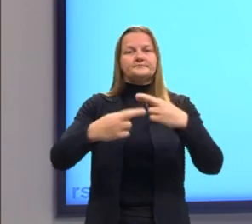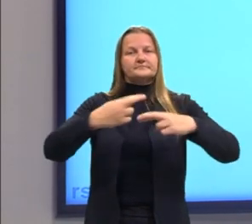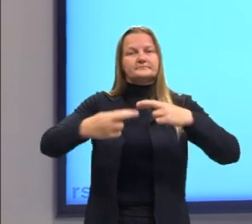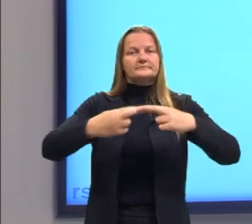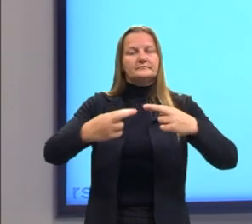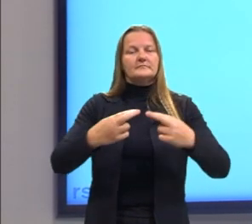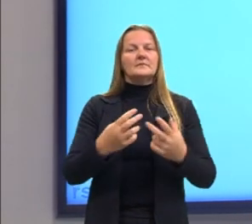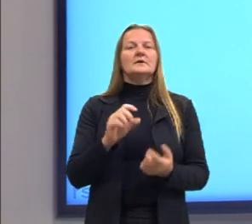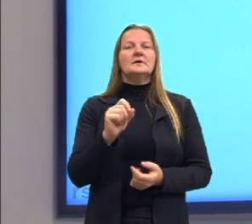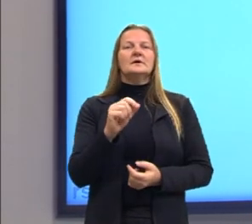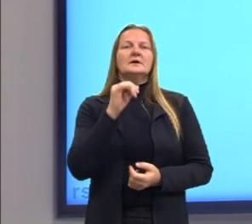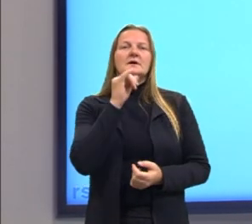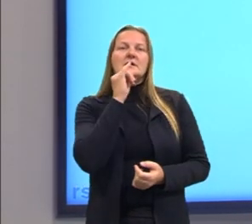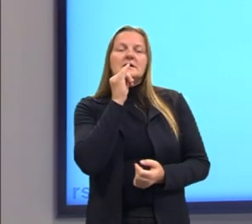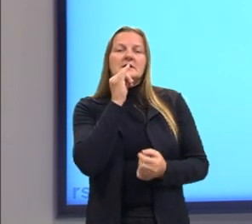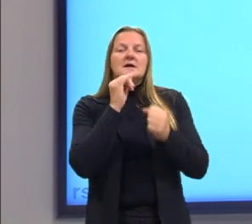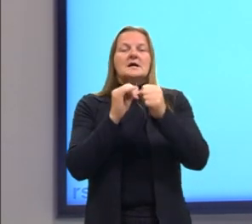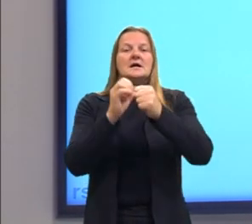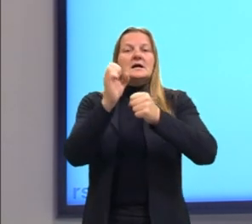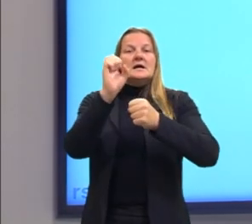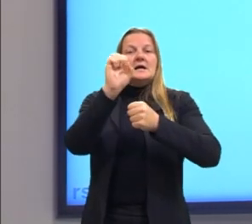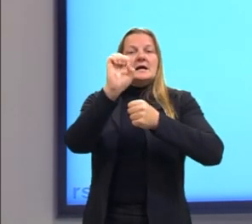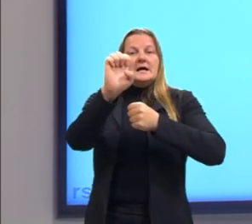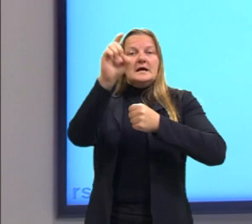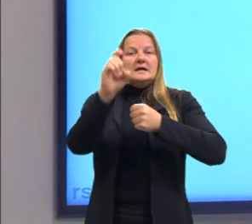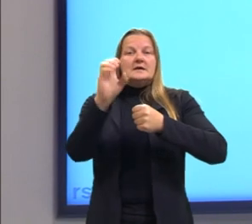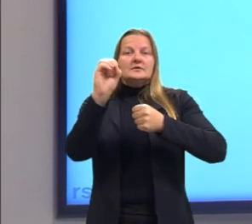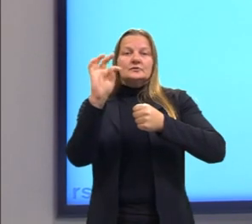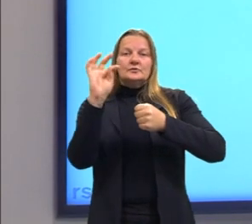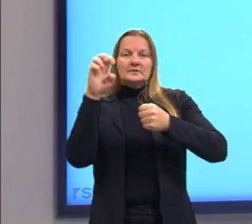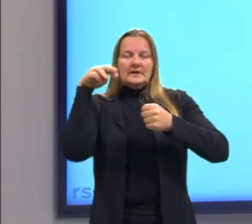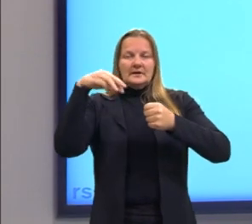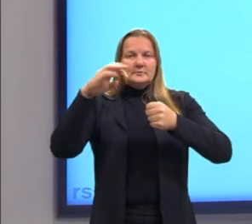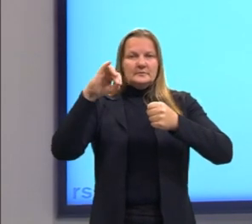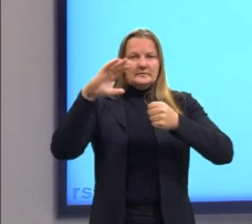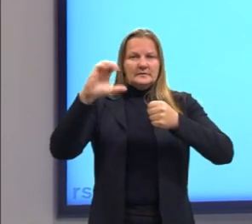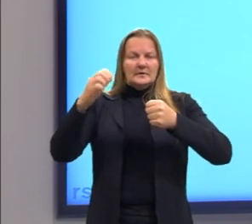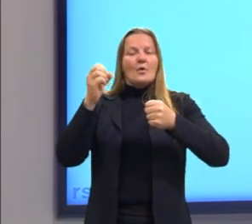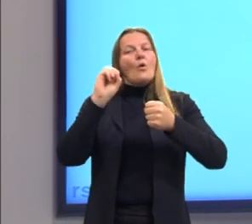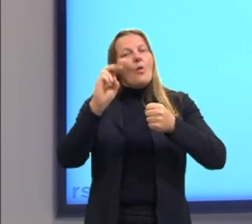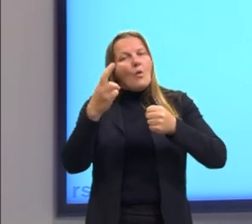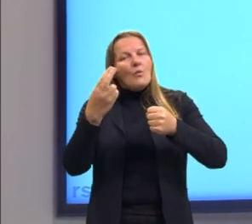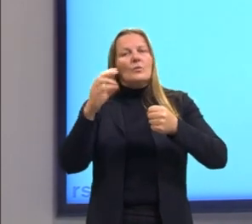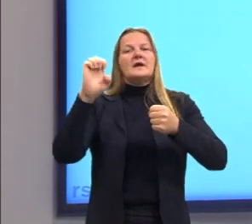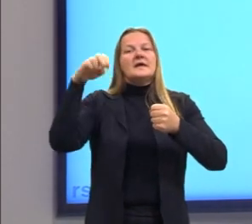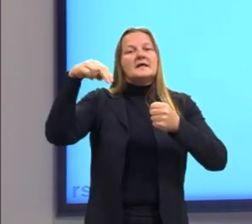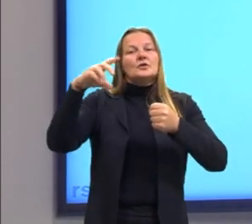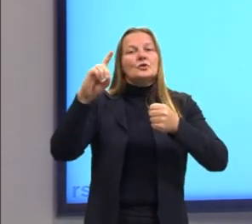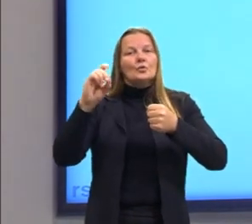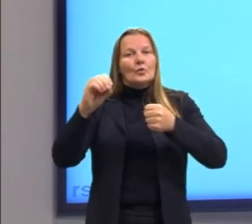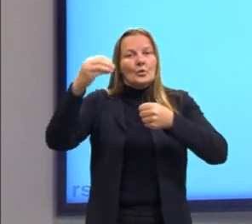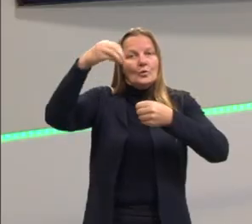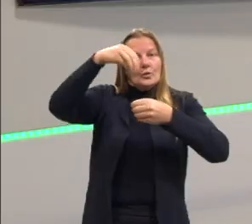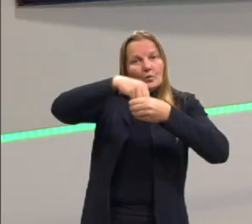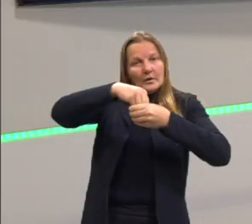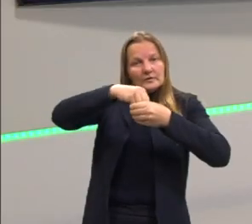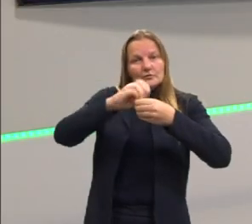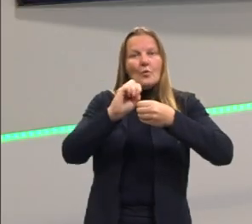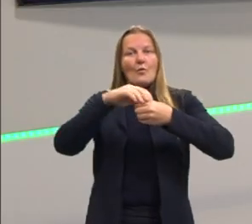reações que são as exotérmicas ou as endotérmicas as reações